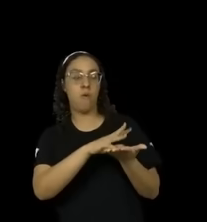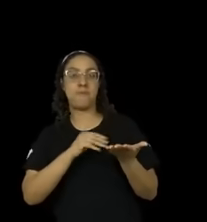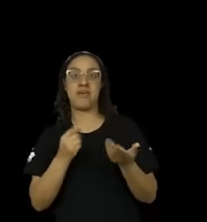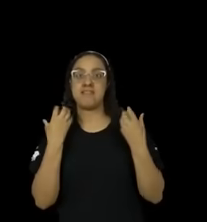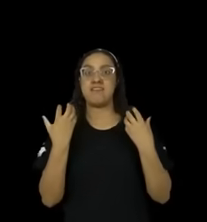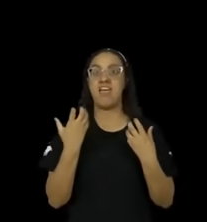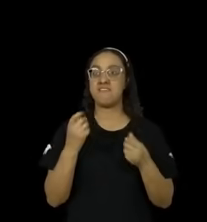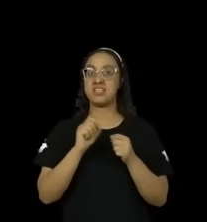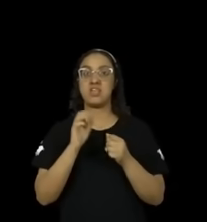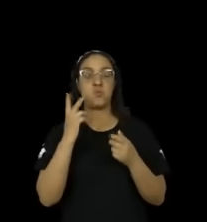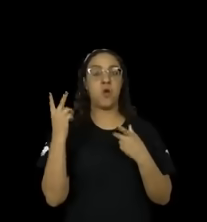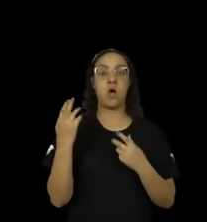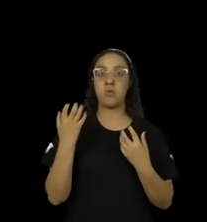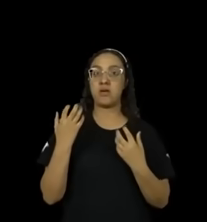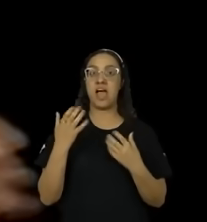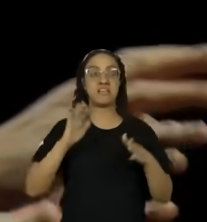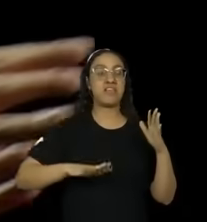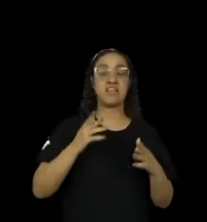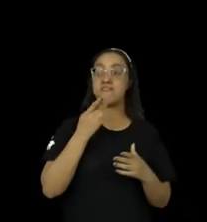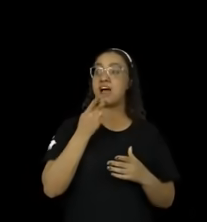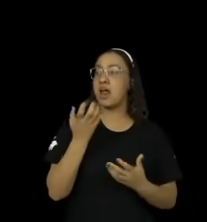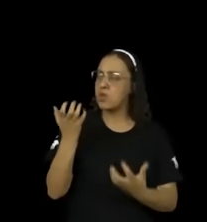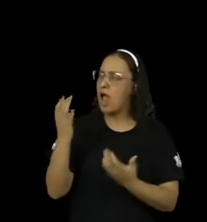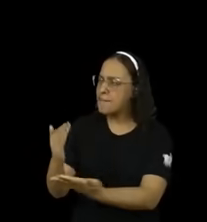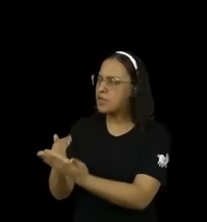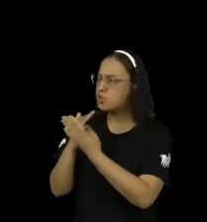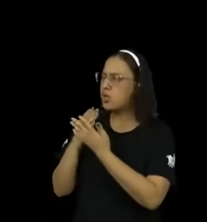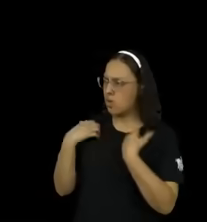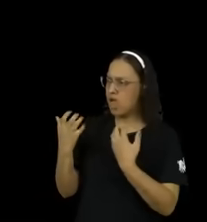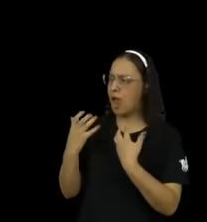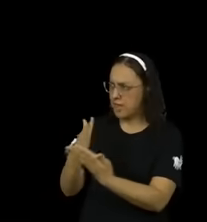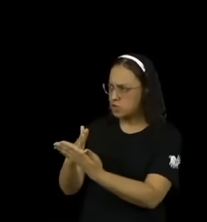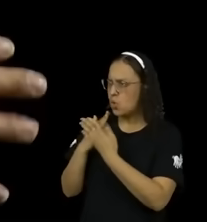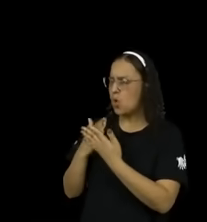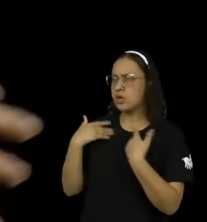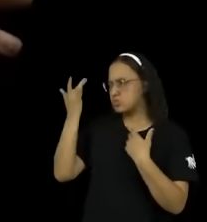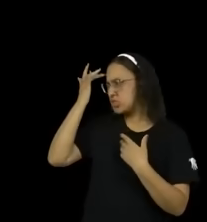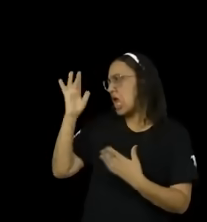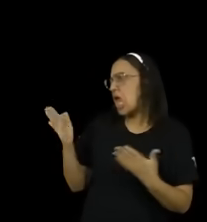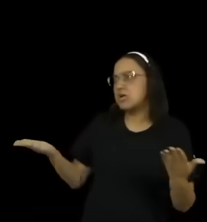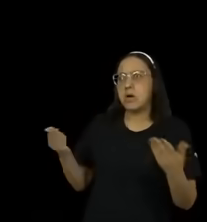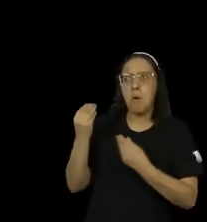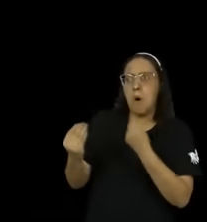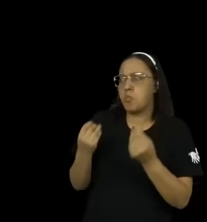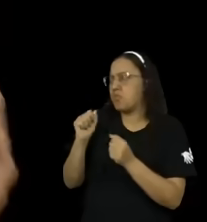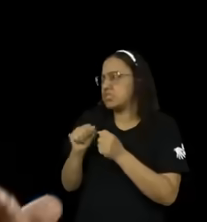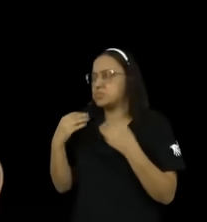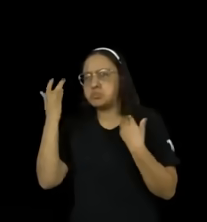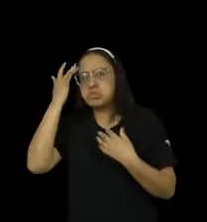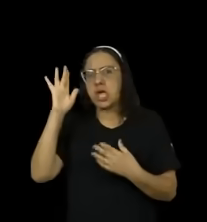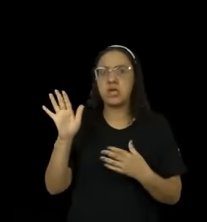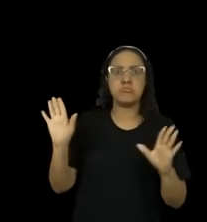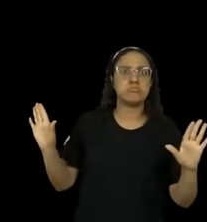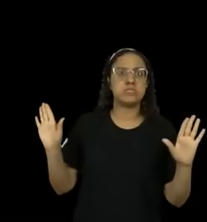apoiar financeiramente fecham as portas? O que acontece com o seu sonho quando a sua equipe dos sonhos, o seu Green Team, ele simplesmente foge? O que